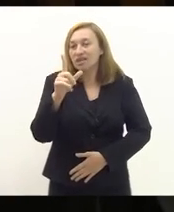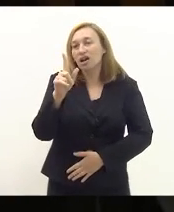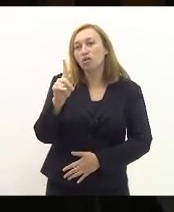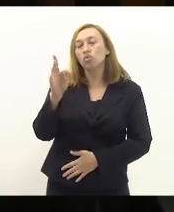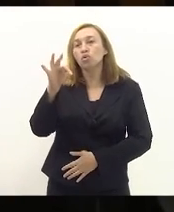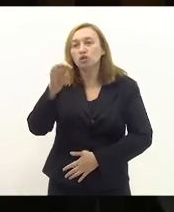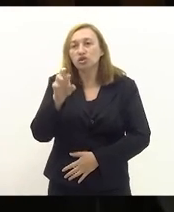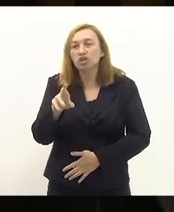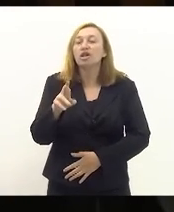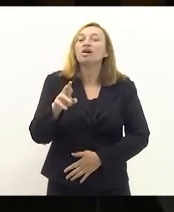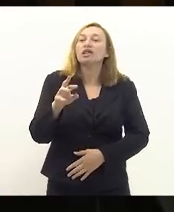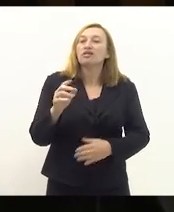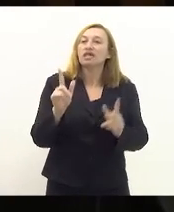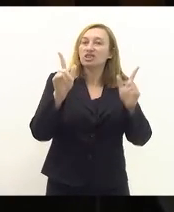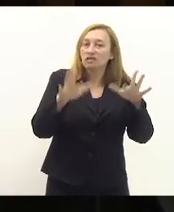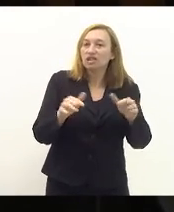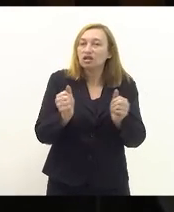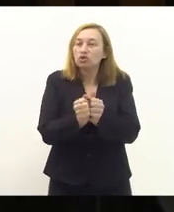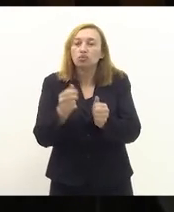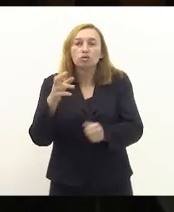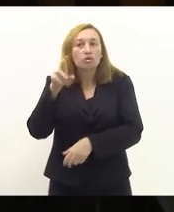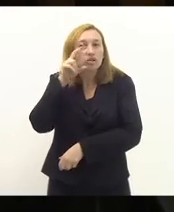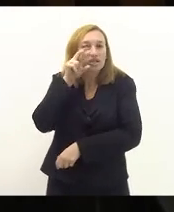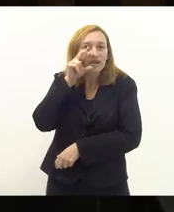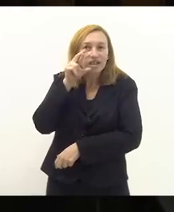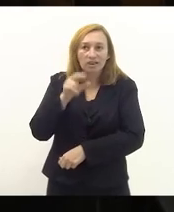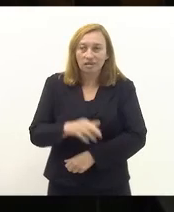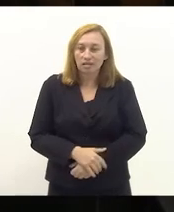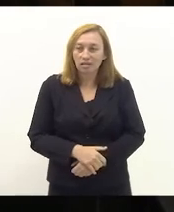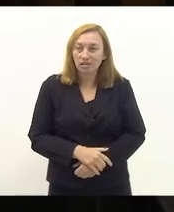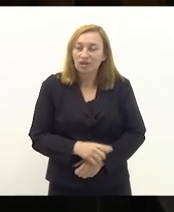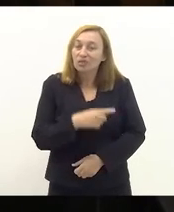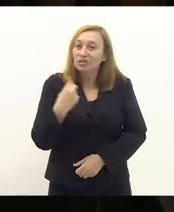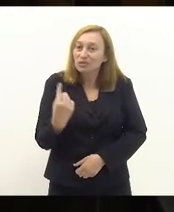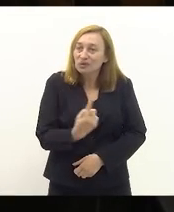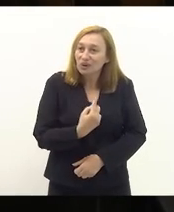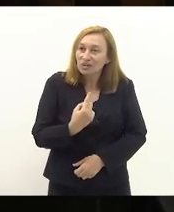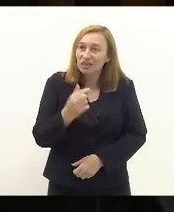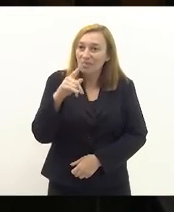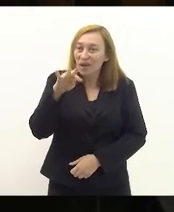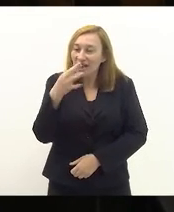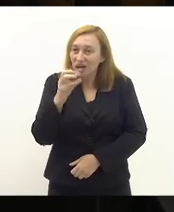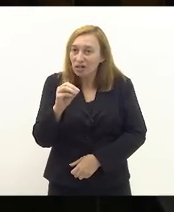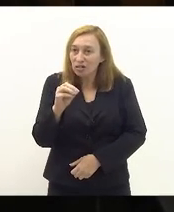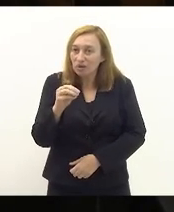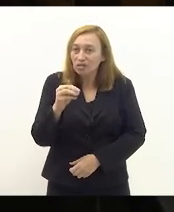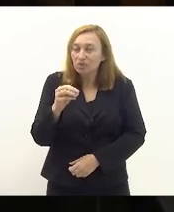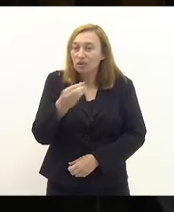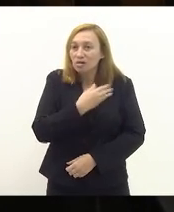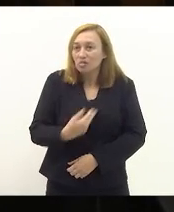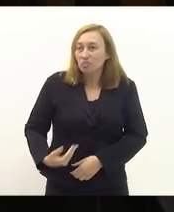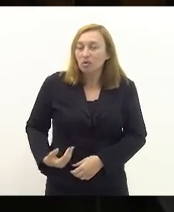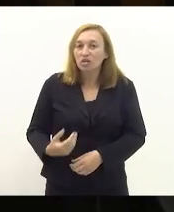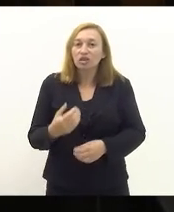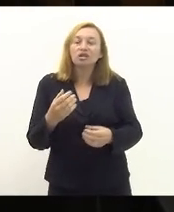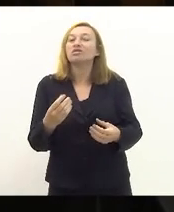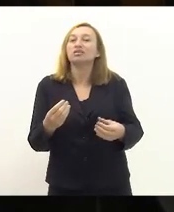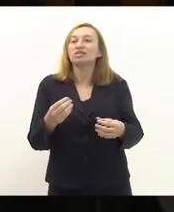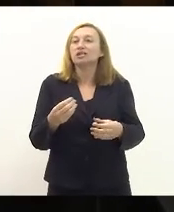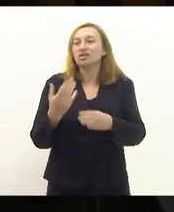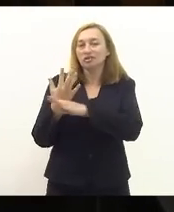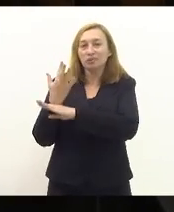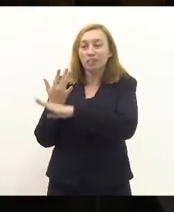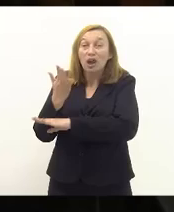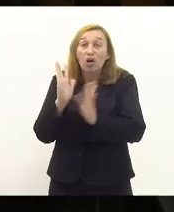por ter feito a diferença junto com Rosenberg os nossos aparelhos públicos de Duque de Caxias hoje